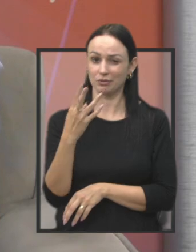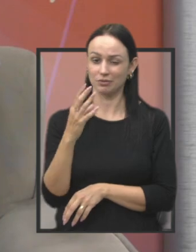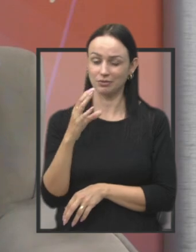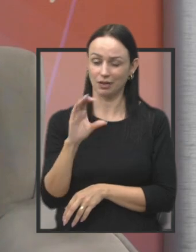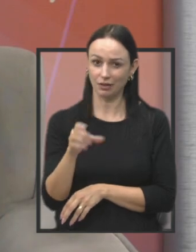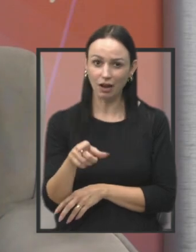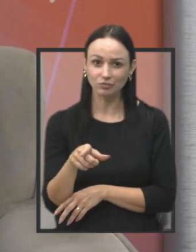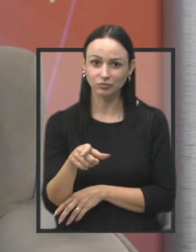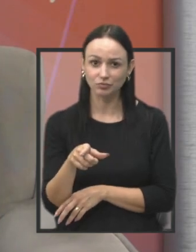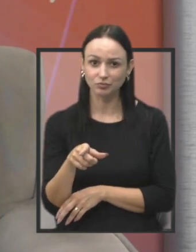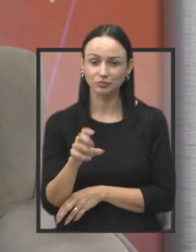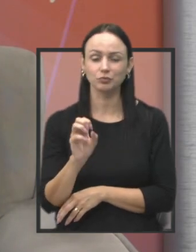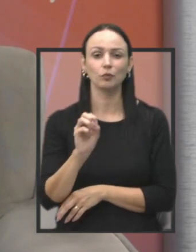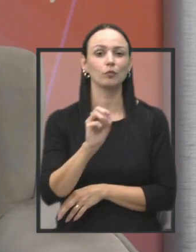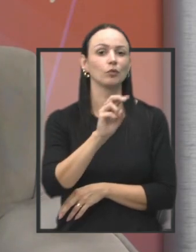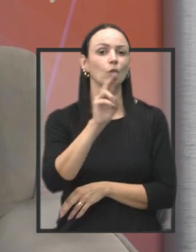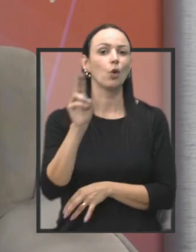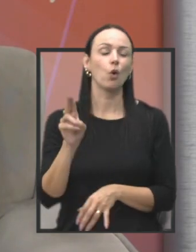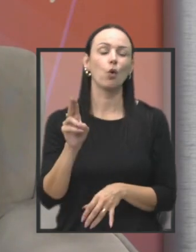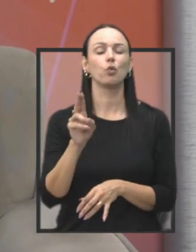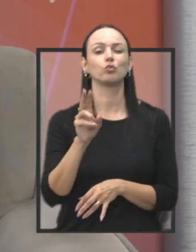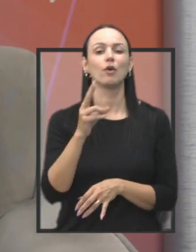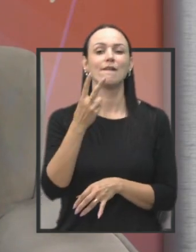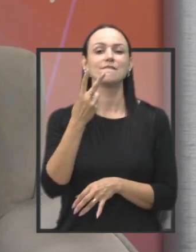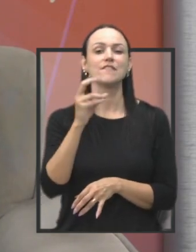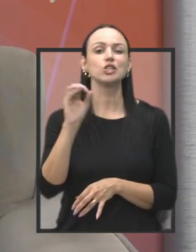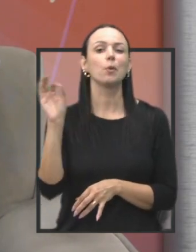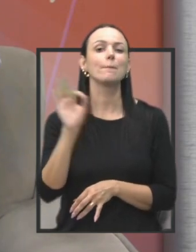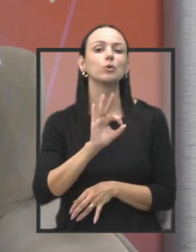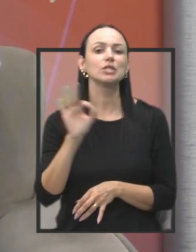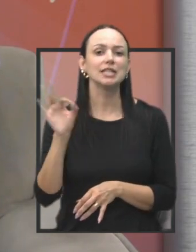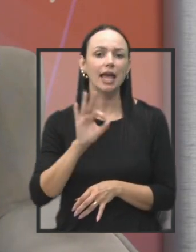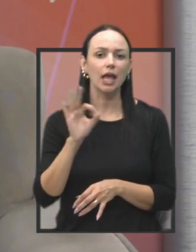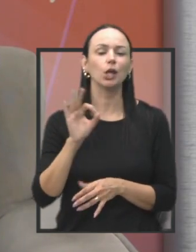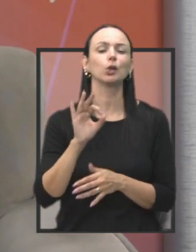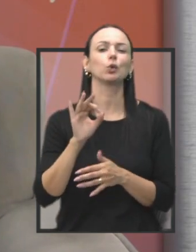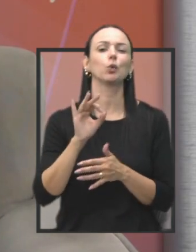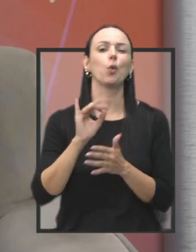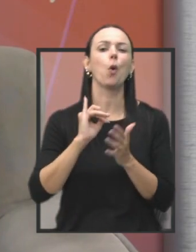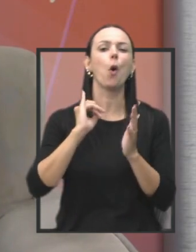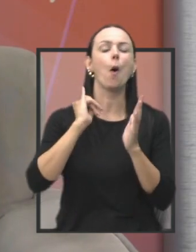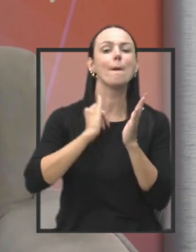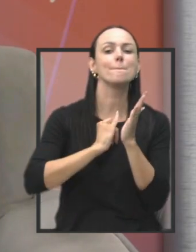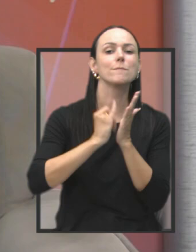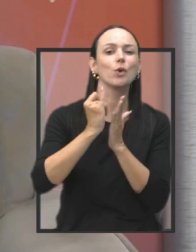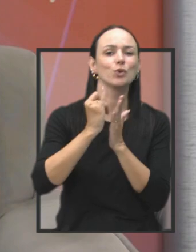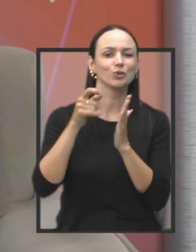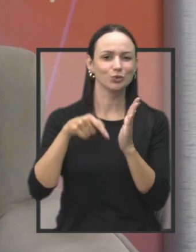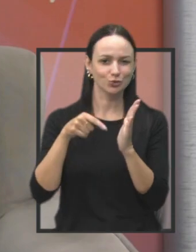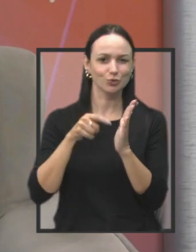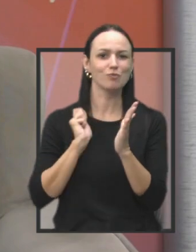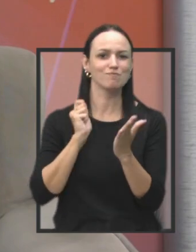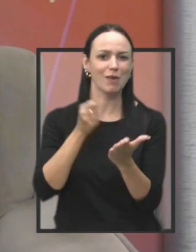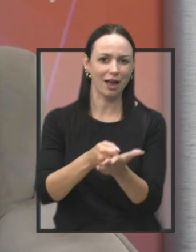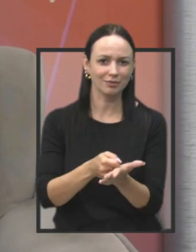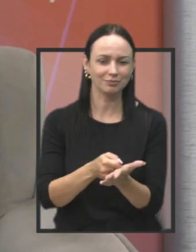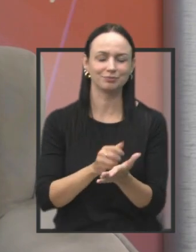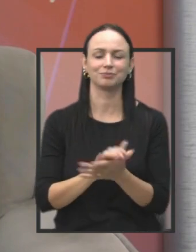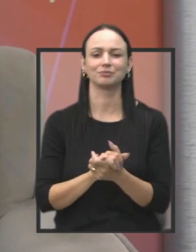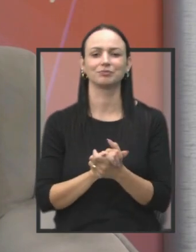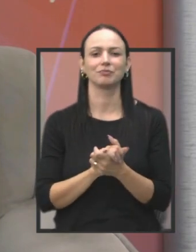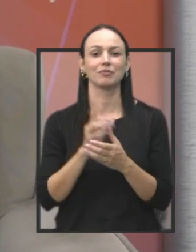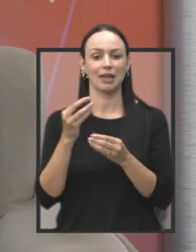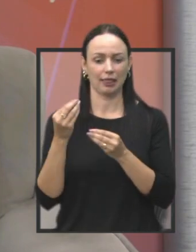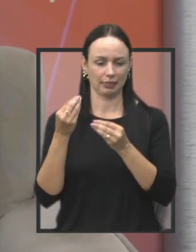165,74, né, ou no máximo de 20% do imposto devido. E aí o que ocorre? A entrega, a